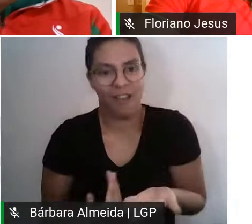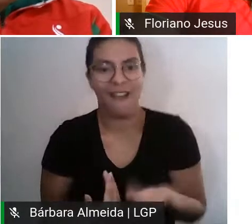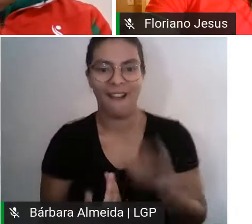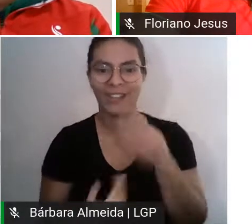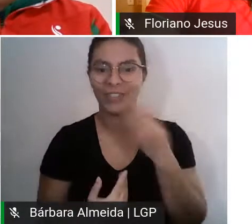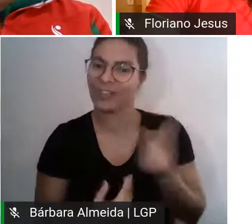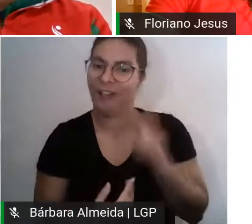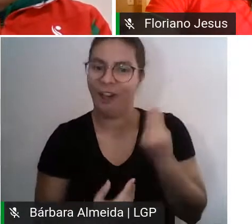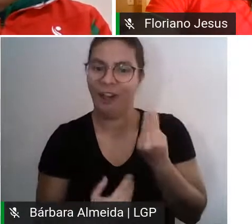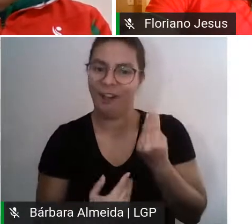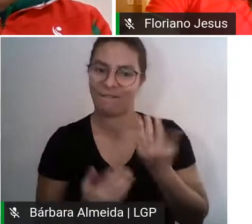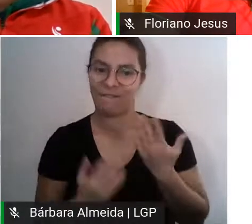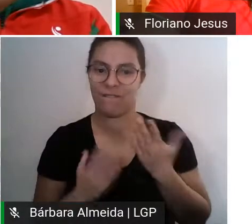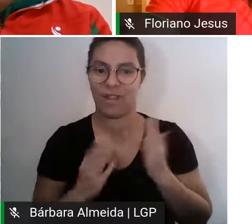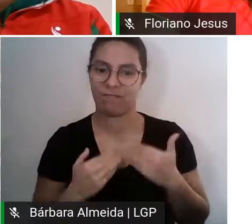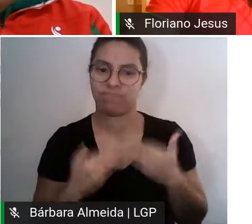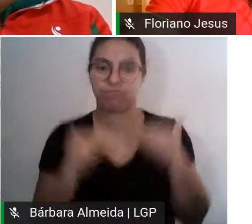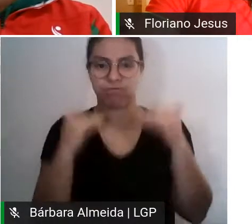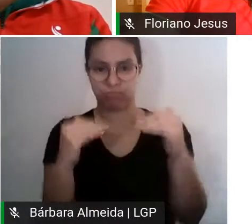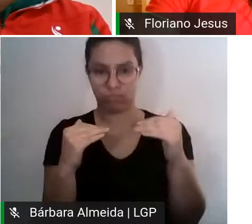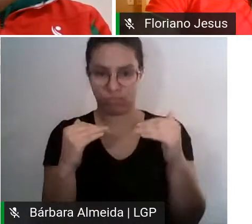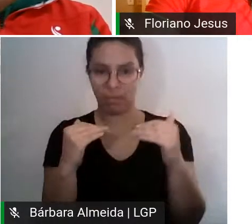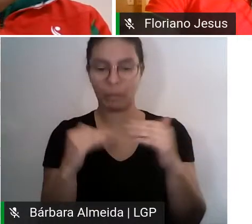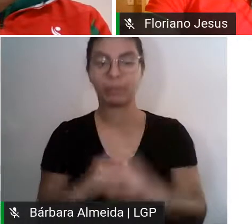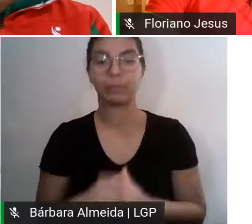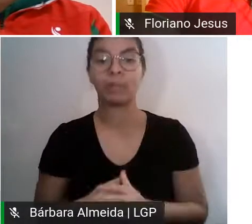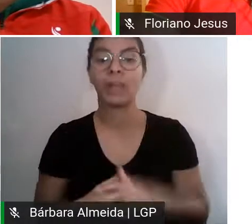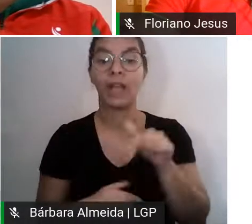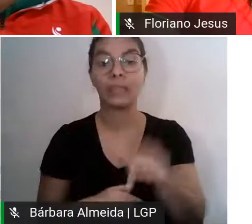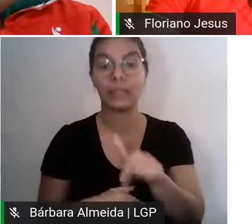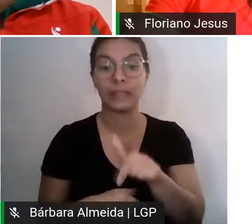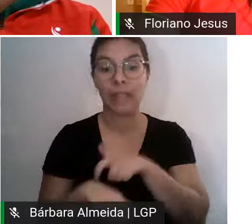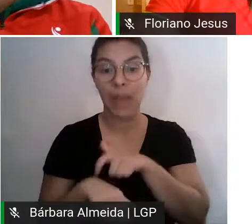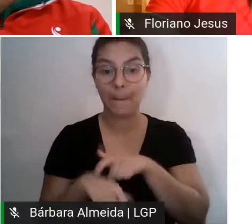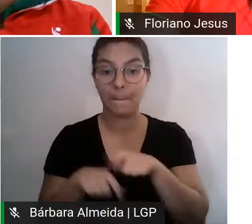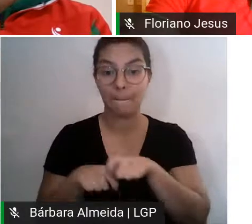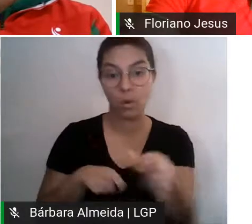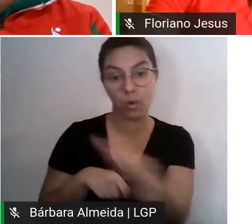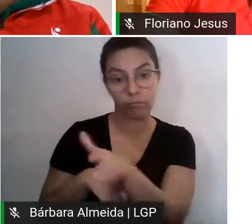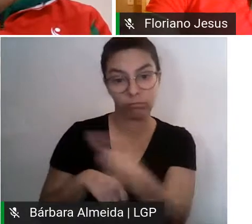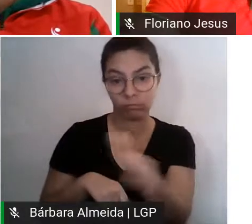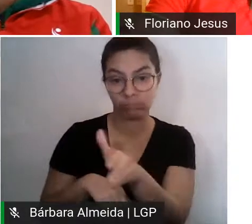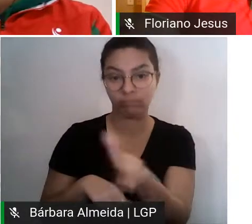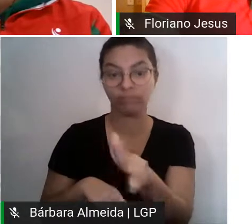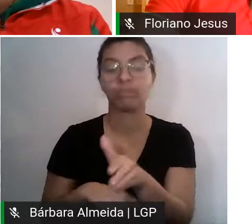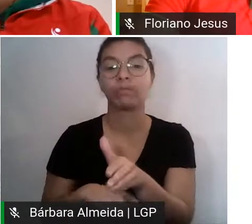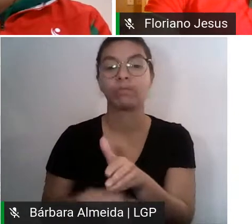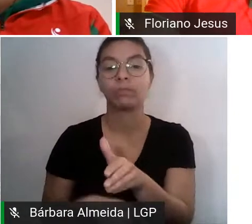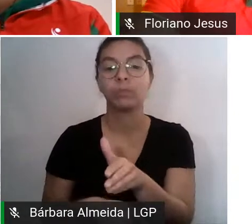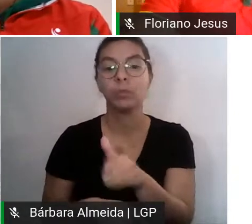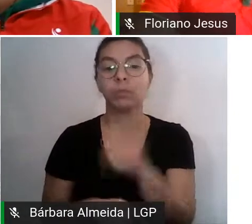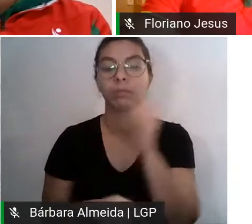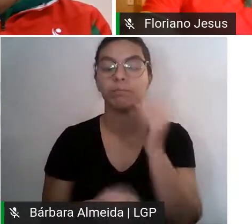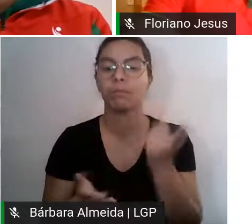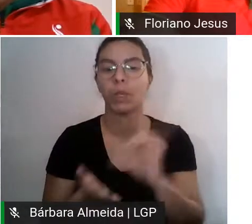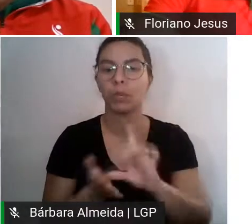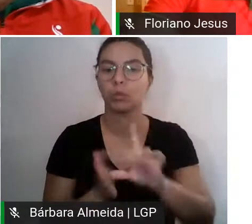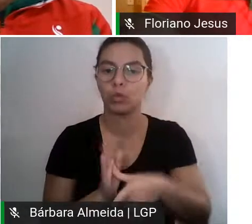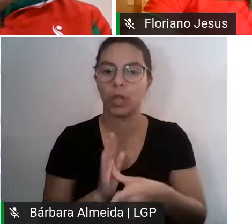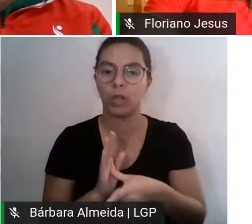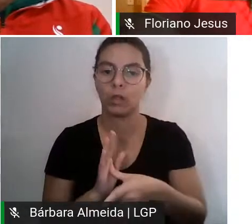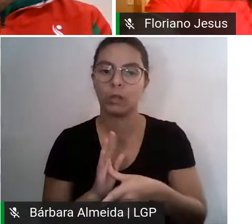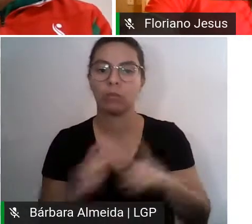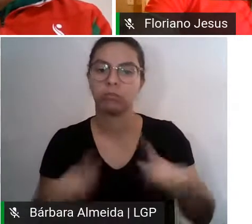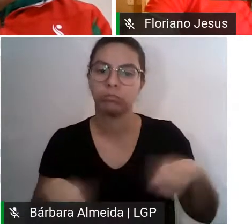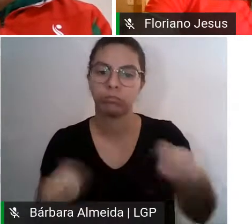adolescência, e essa foi a altura em que realmente o projeto para badminton em Portugal